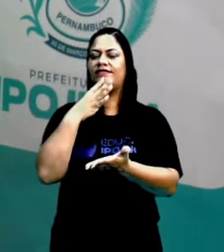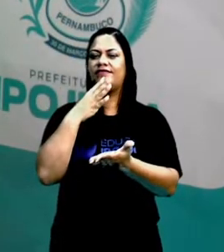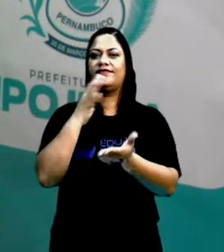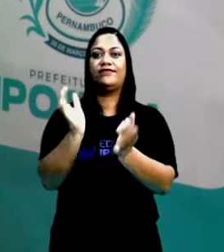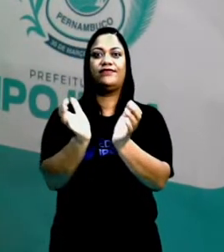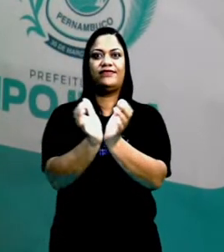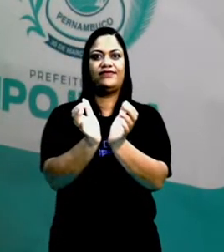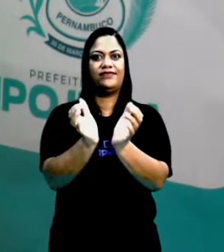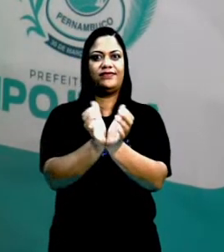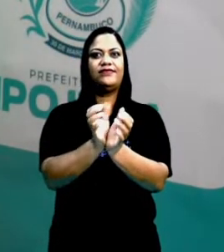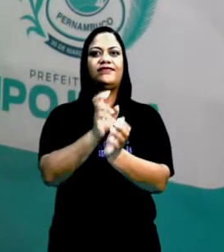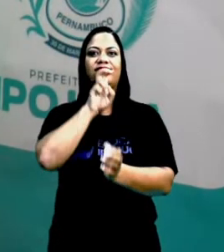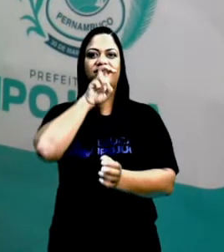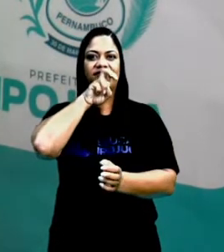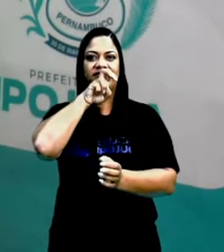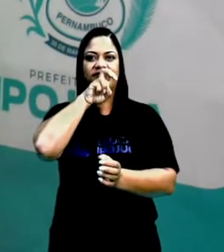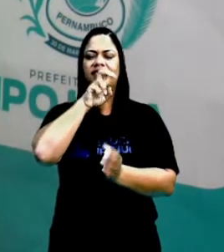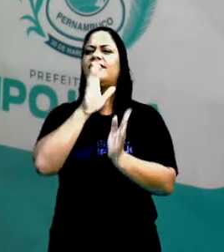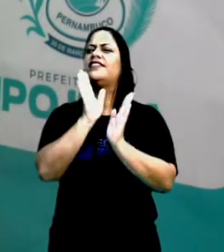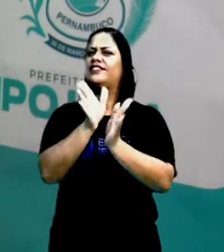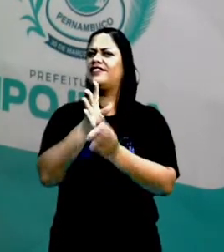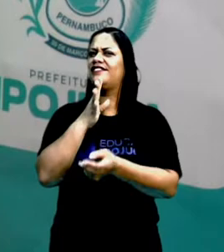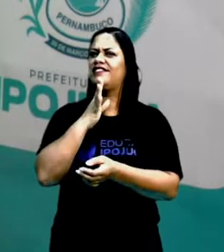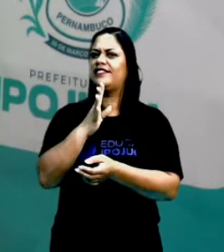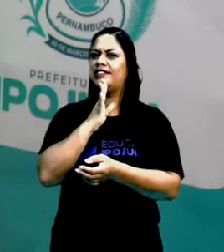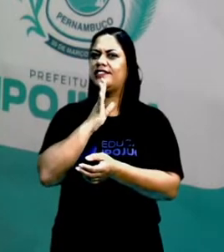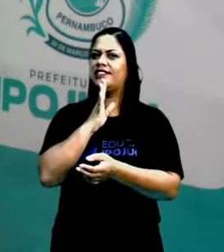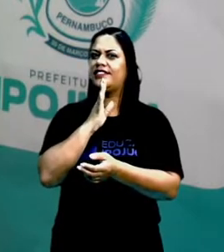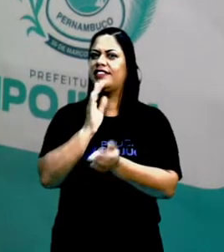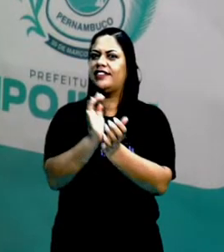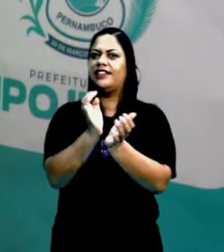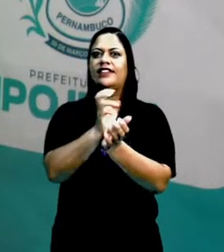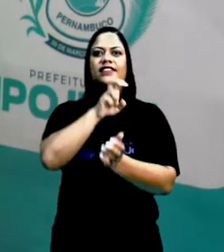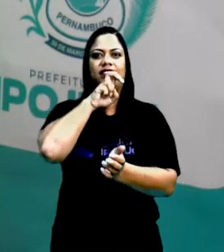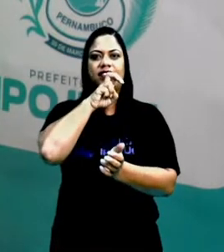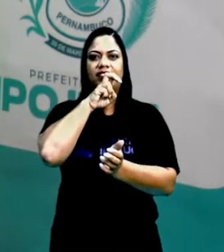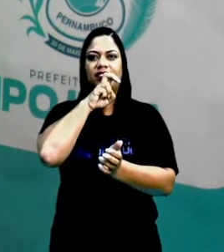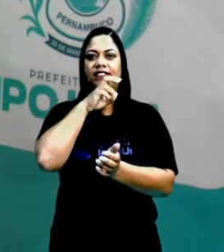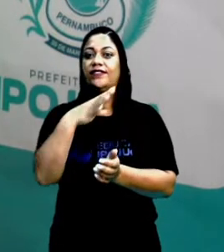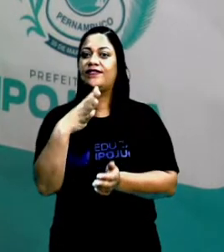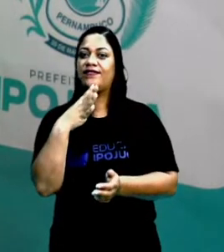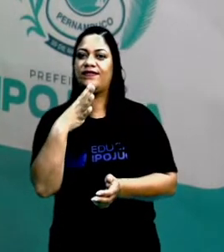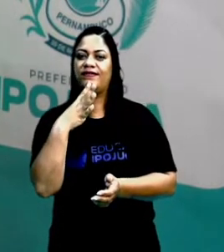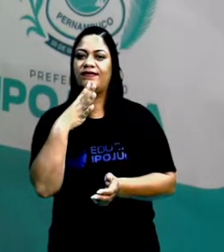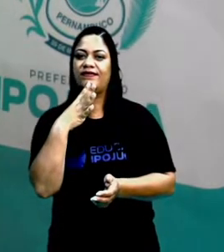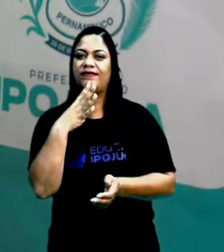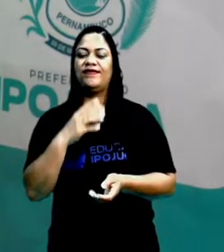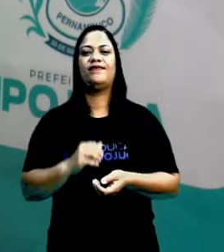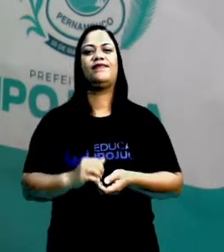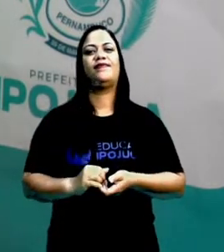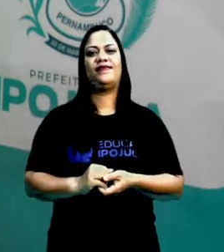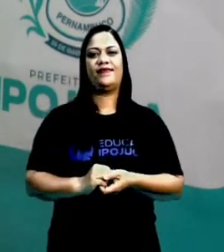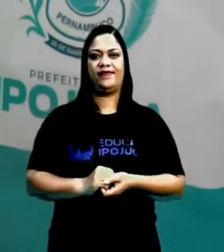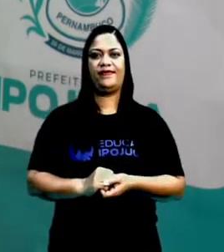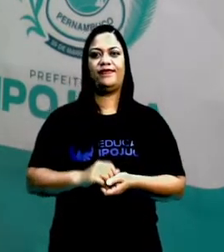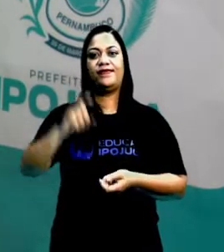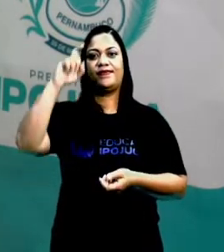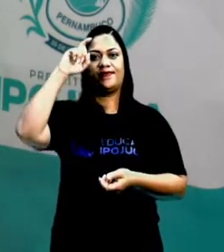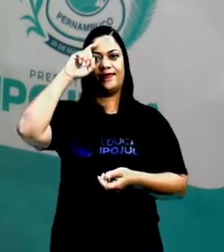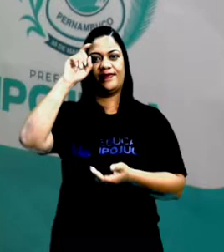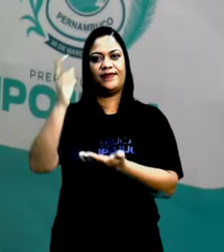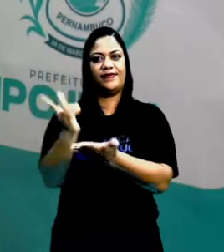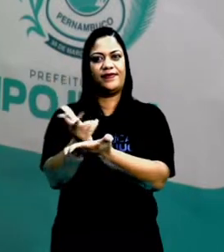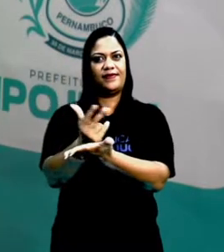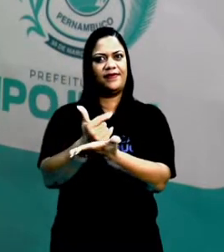da Mônica? Já ouviram falar da Turma da Mônica, da historinha em quadrinho? O Maurício de Souza, ele